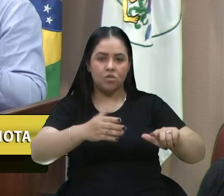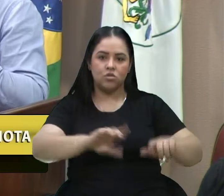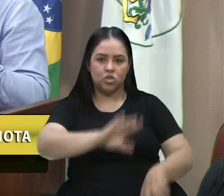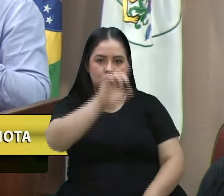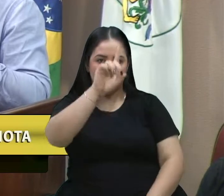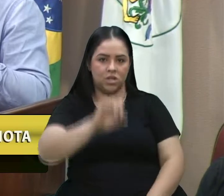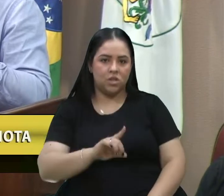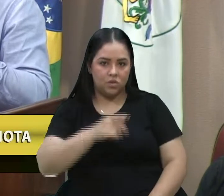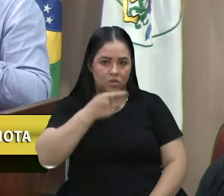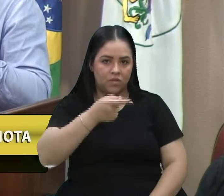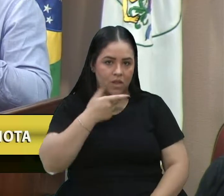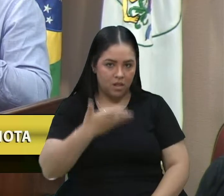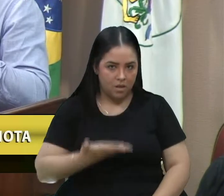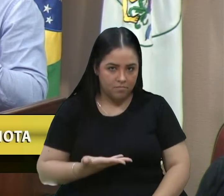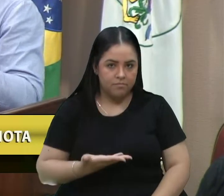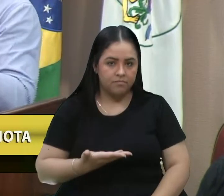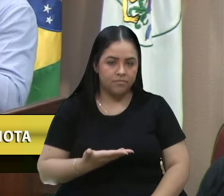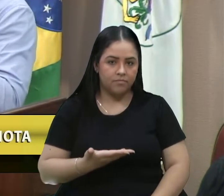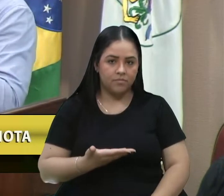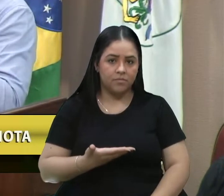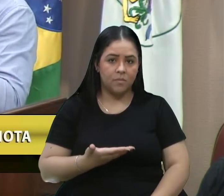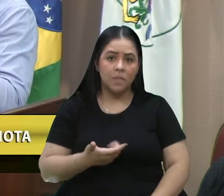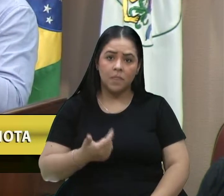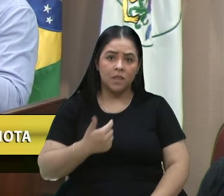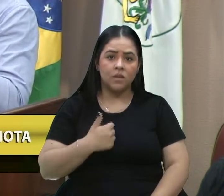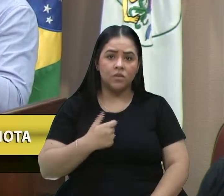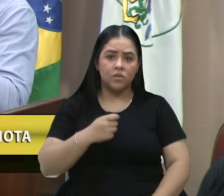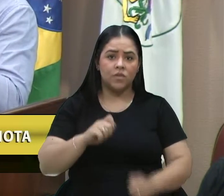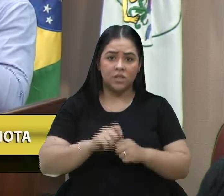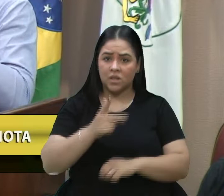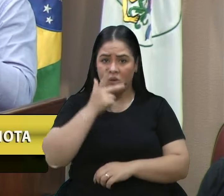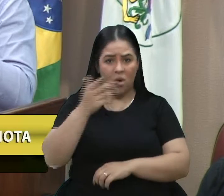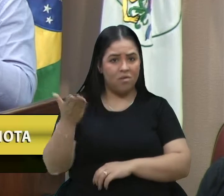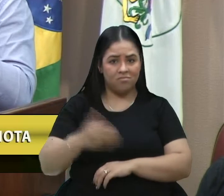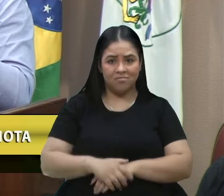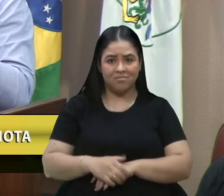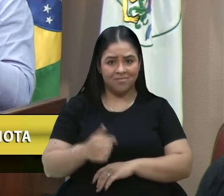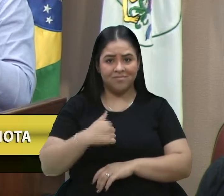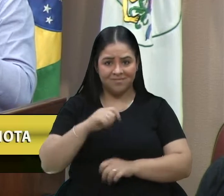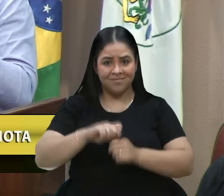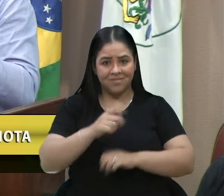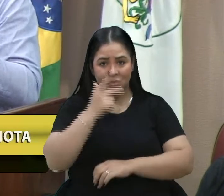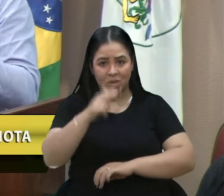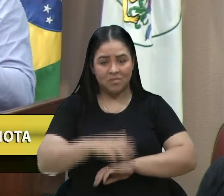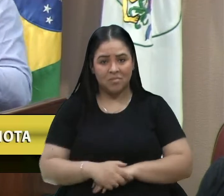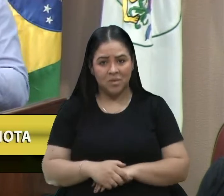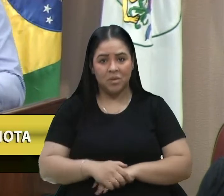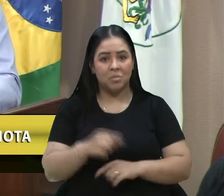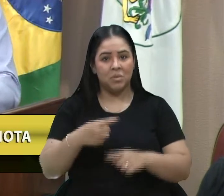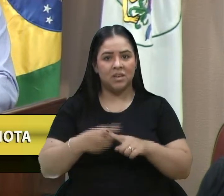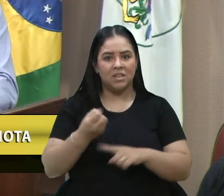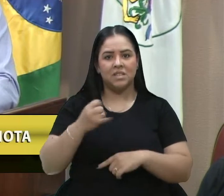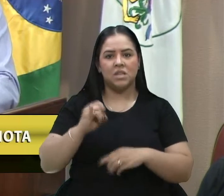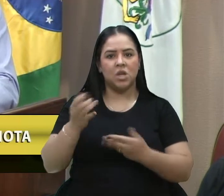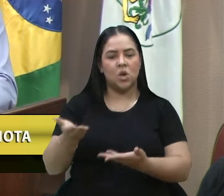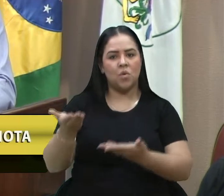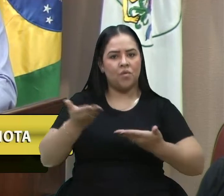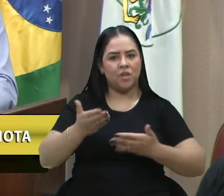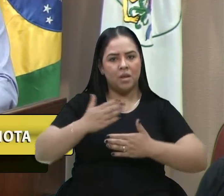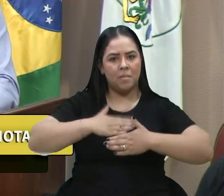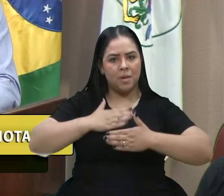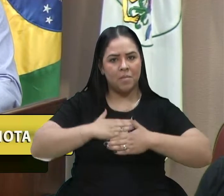falar, ele dá o troco. Ele dá o troco. Porque quando me convidam eu para uma